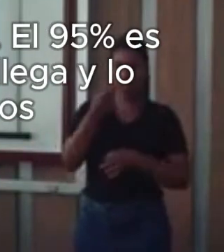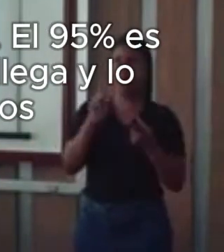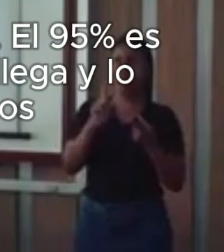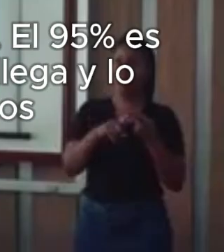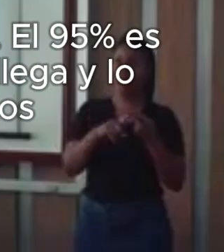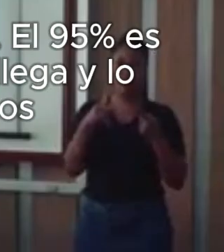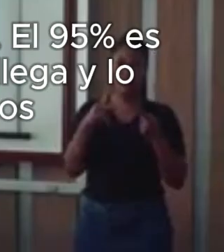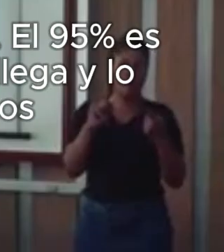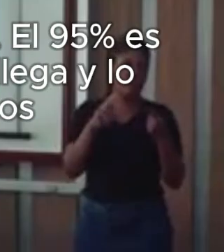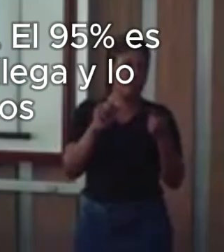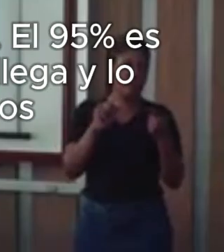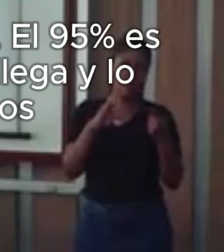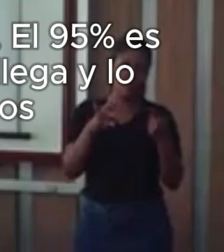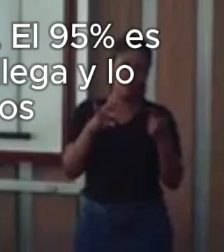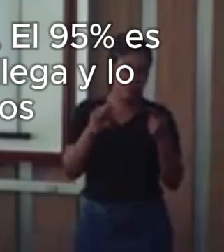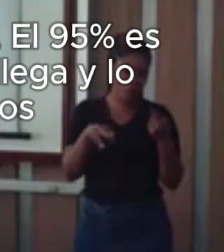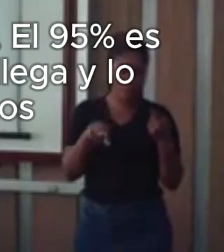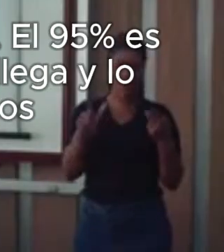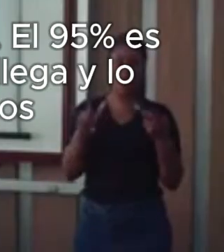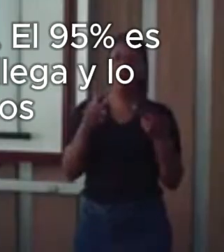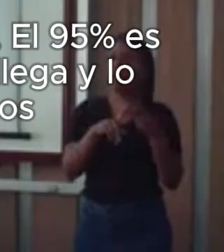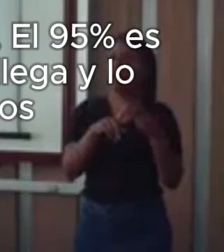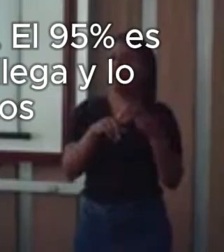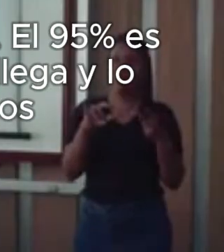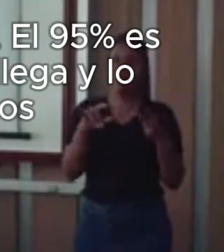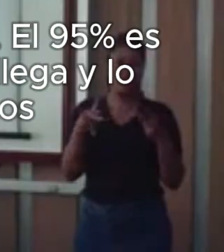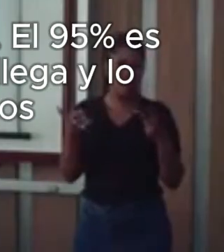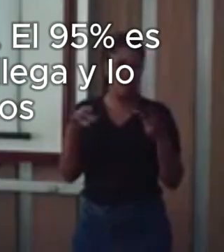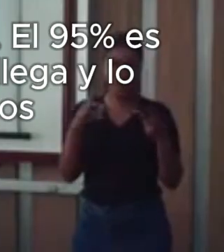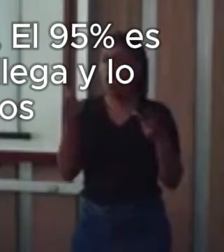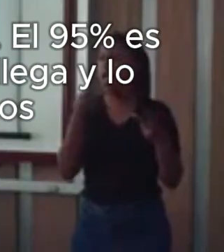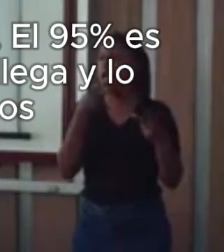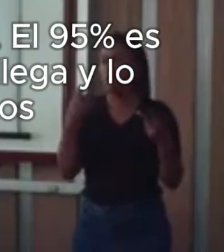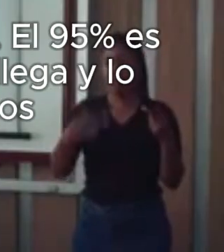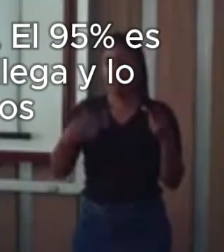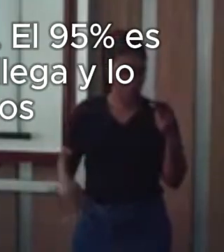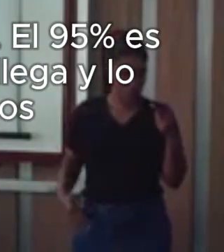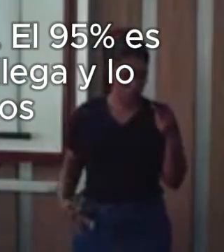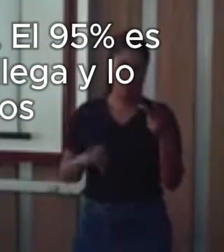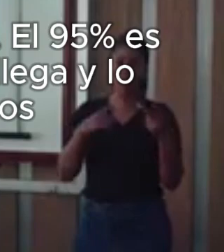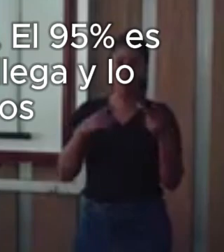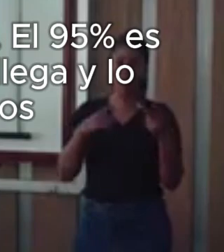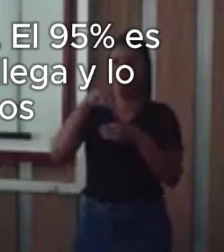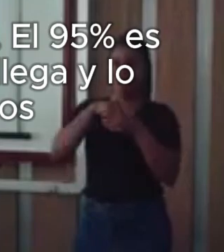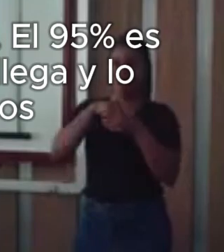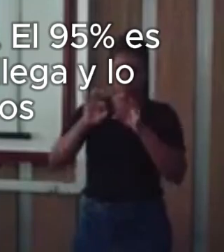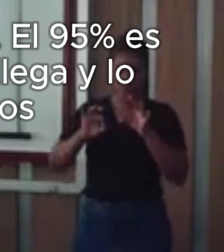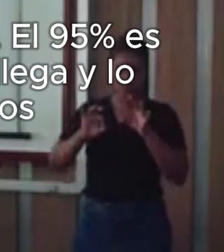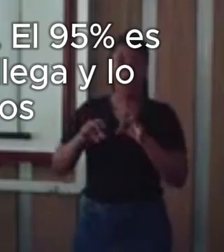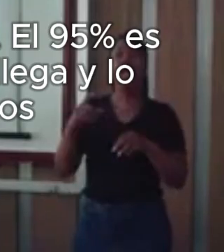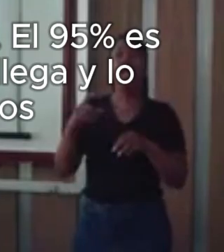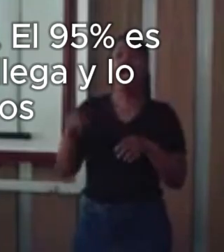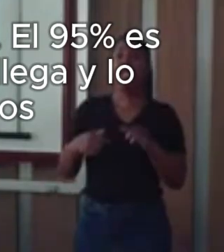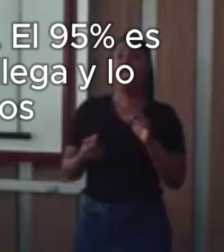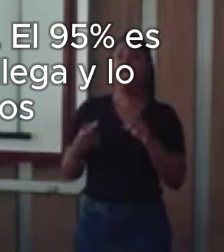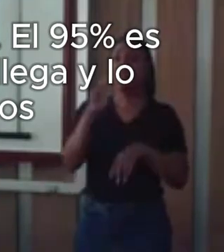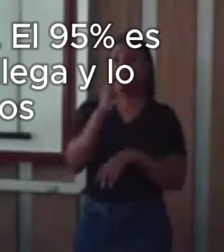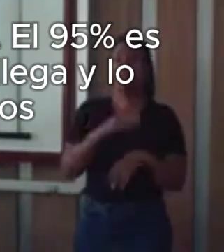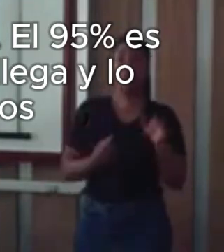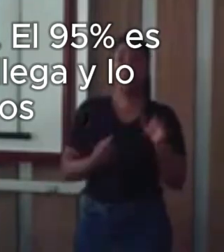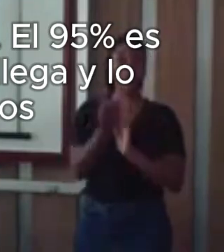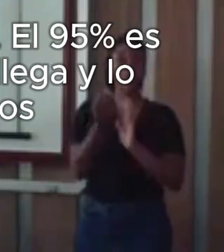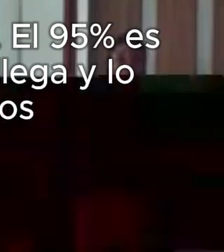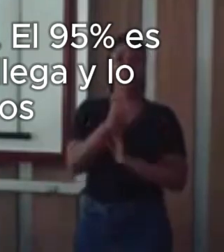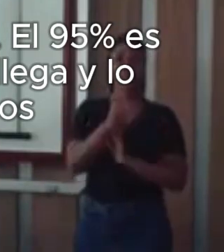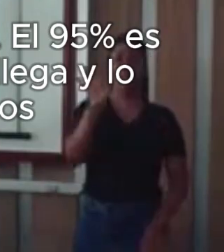do Tilenol, né? A dipirona da Novalgina, no Brasil, a gente produz 5%. Então, se você